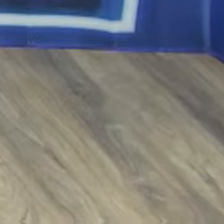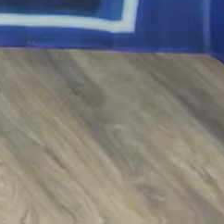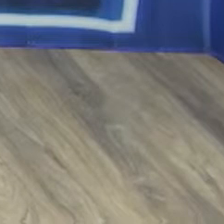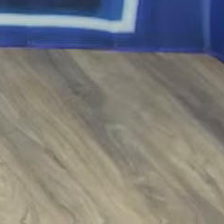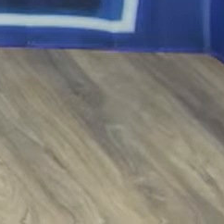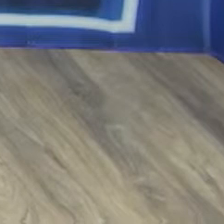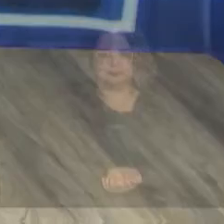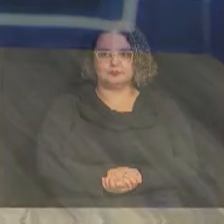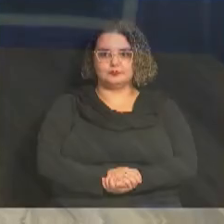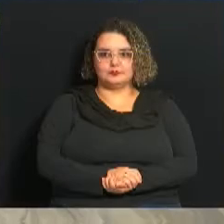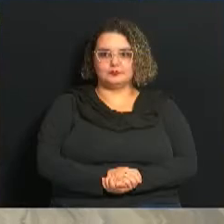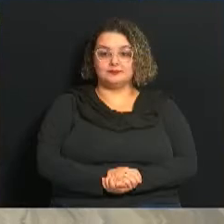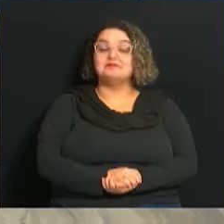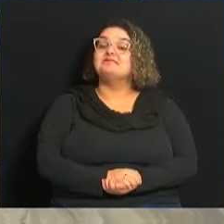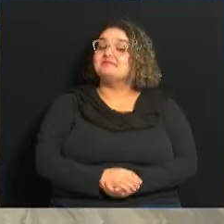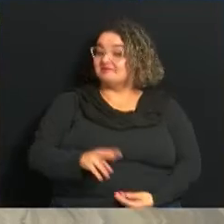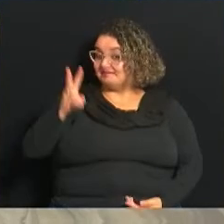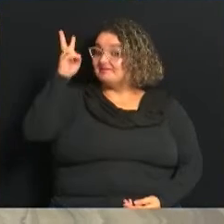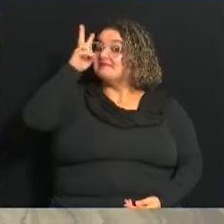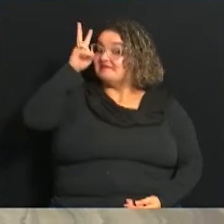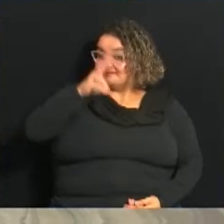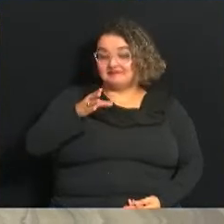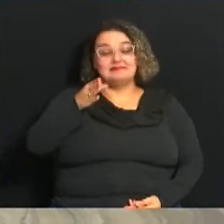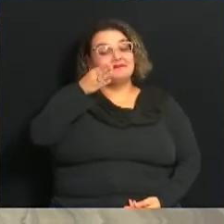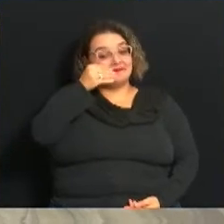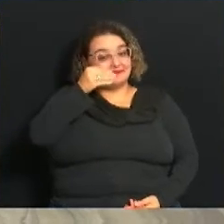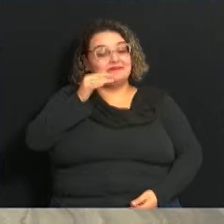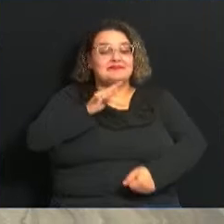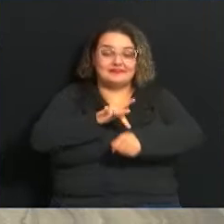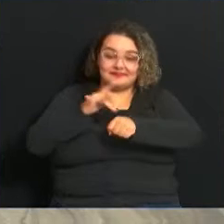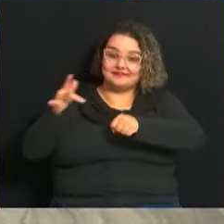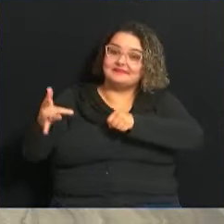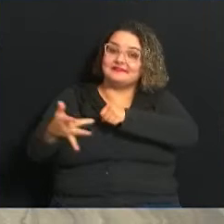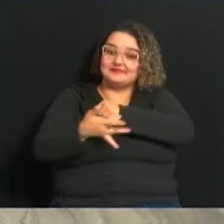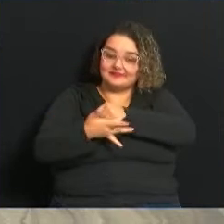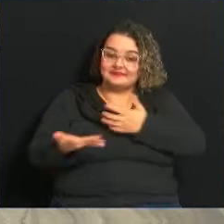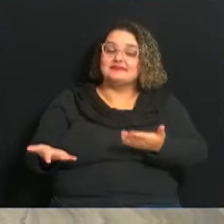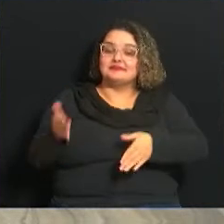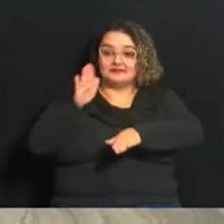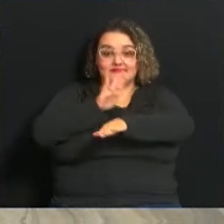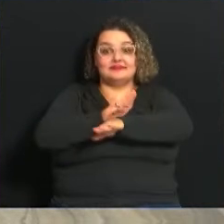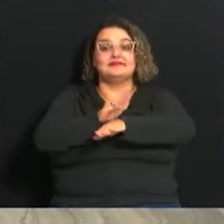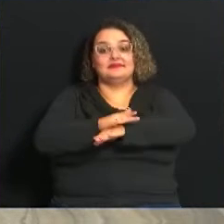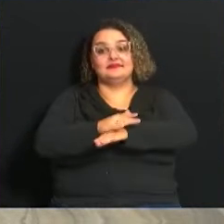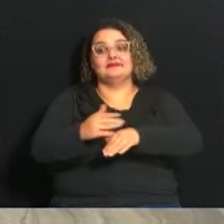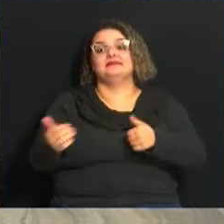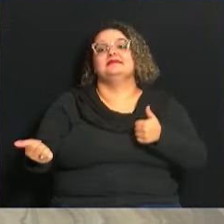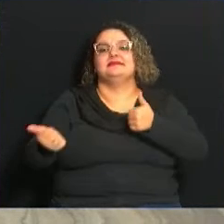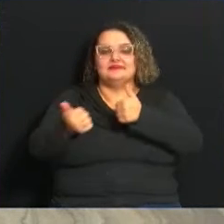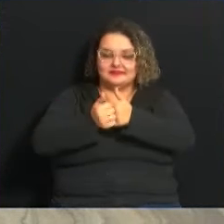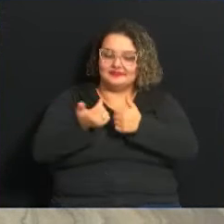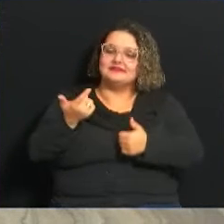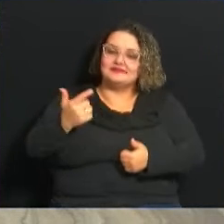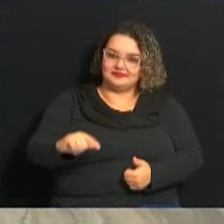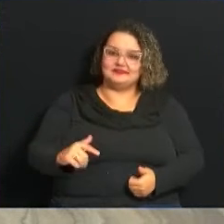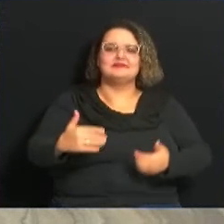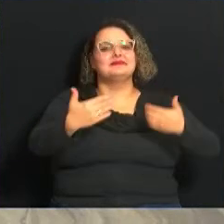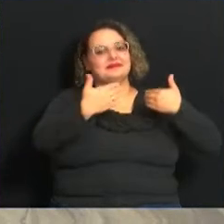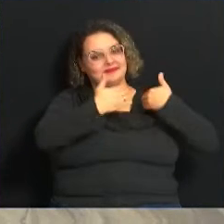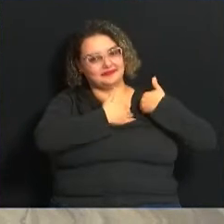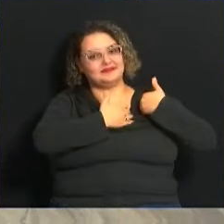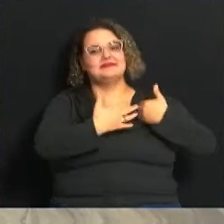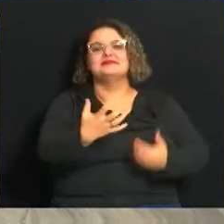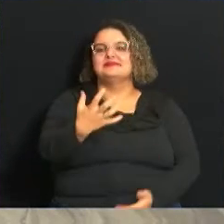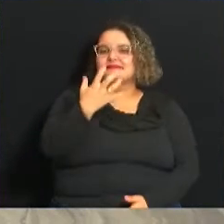Que história, né? Curiosa, e as redes sociais, né, ajudaram aí a aproximar novamente os tutores com